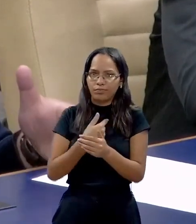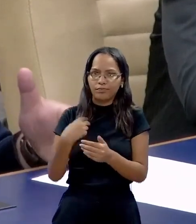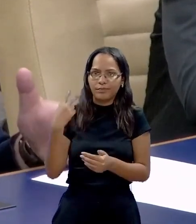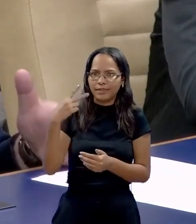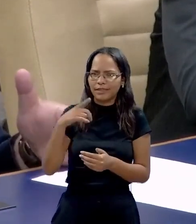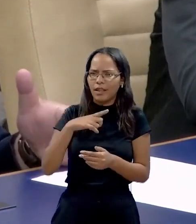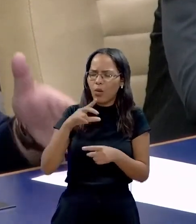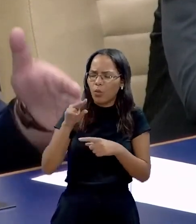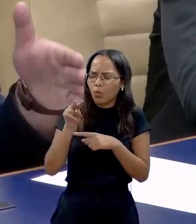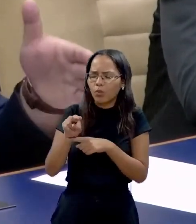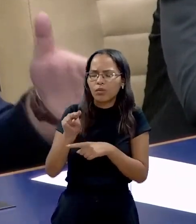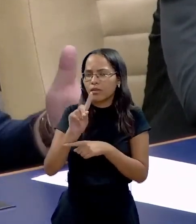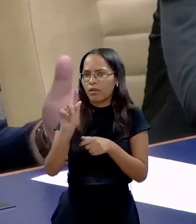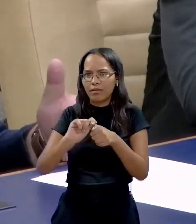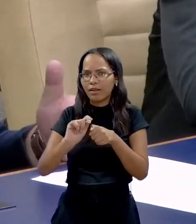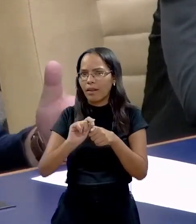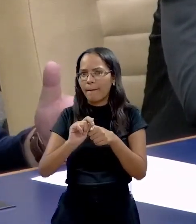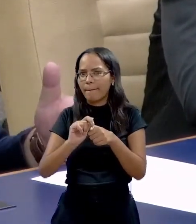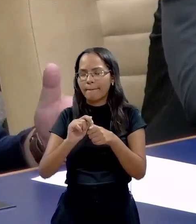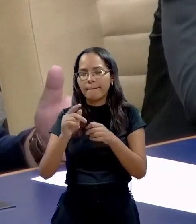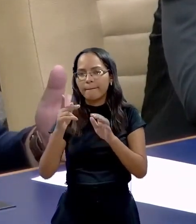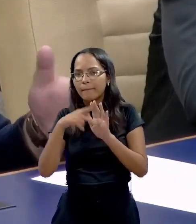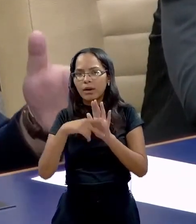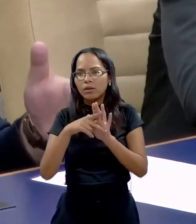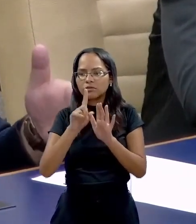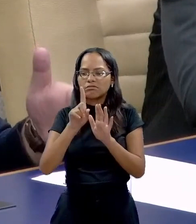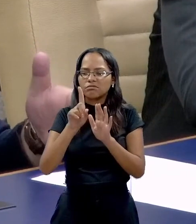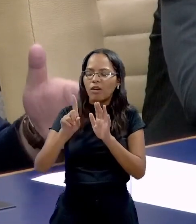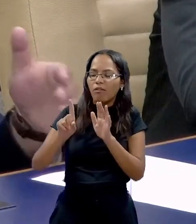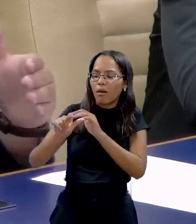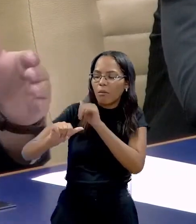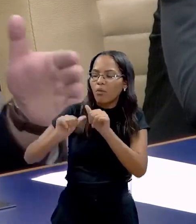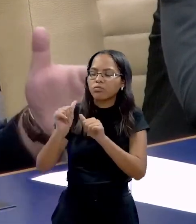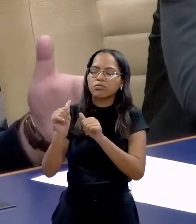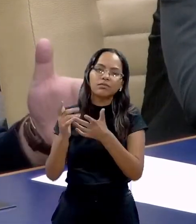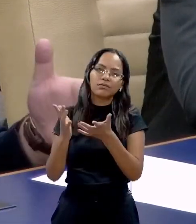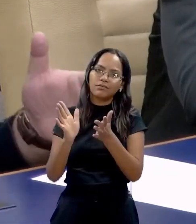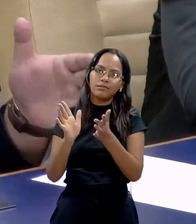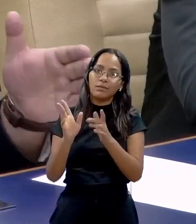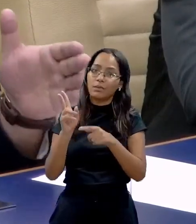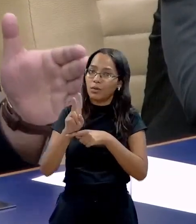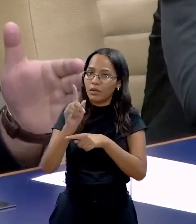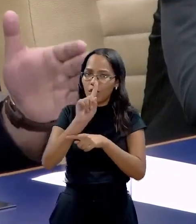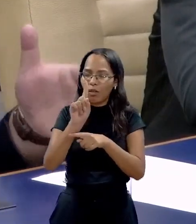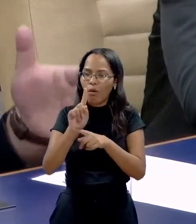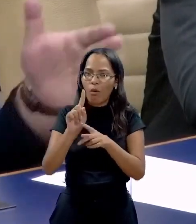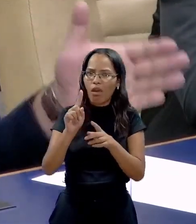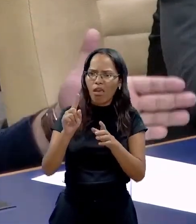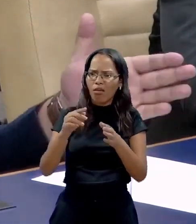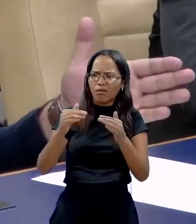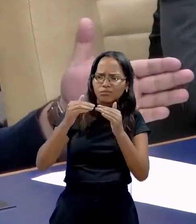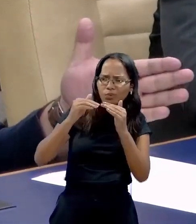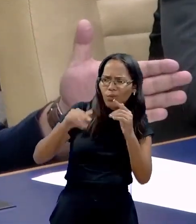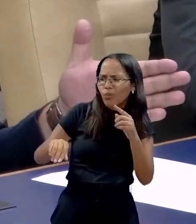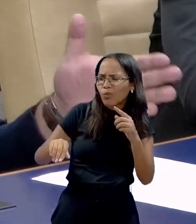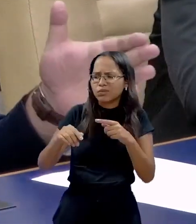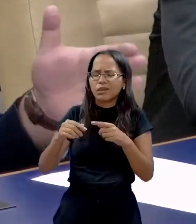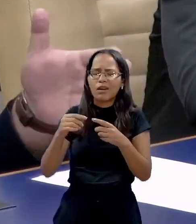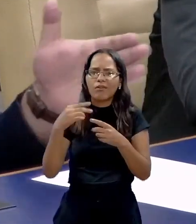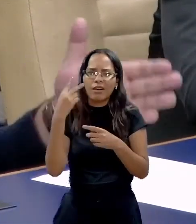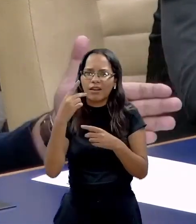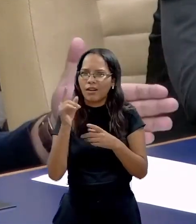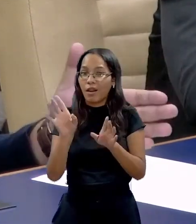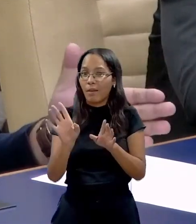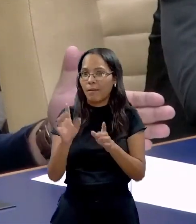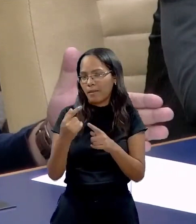um projeto que não vai resolver o problema. Então, cuidado meu não é contra vereador nenhum, até porque é direito meu de pedir vista, presidente. É direito